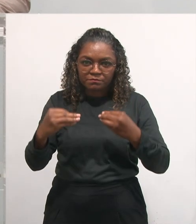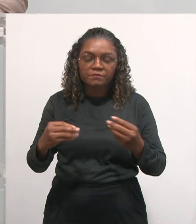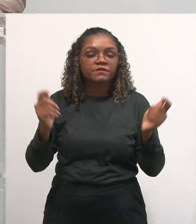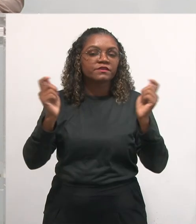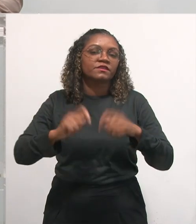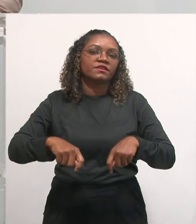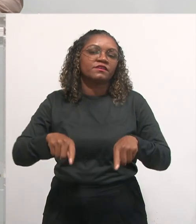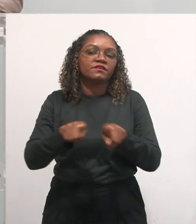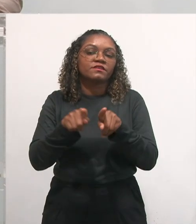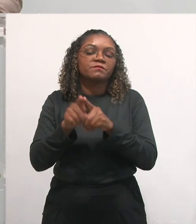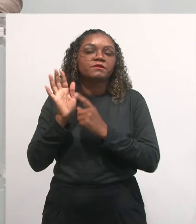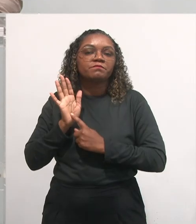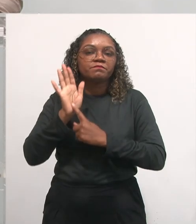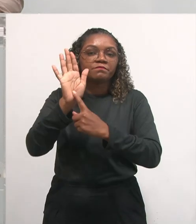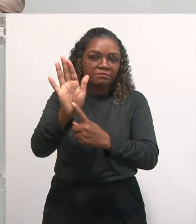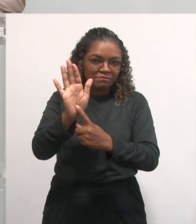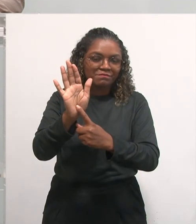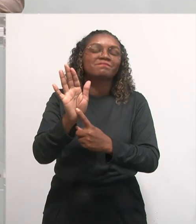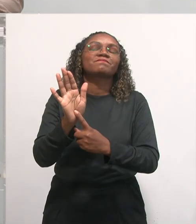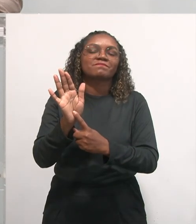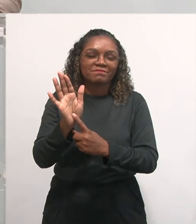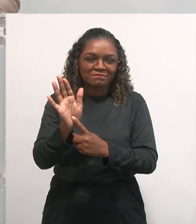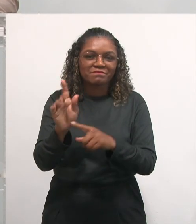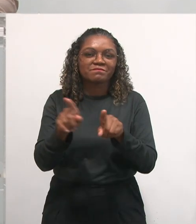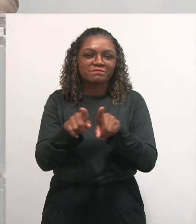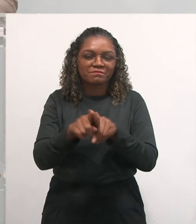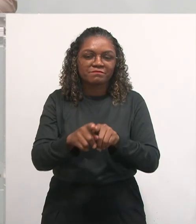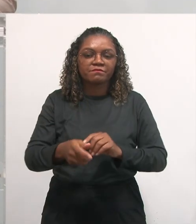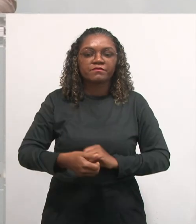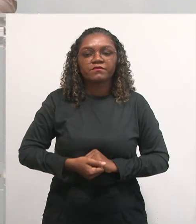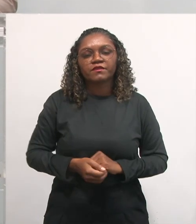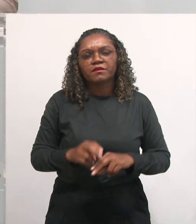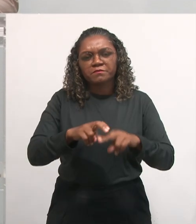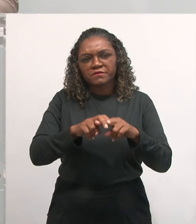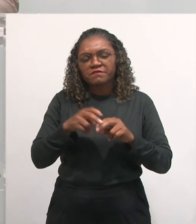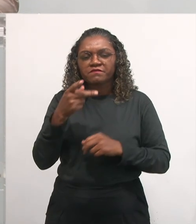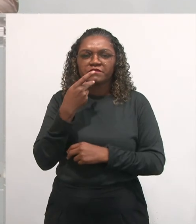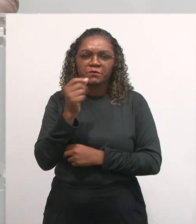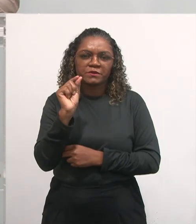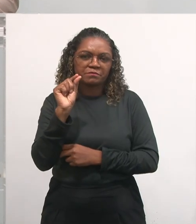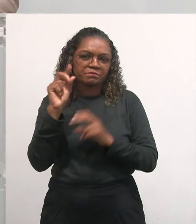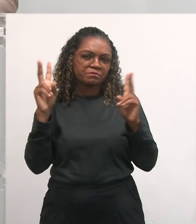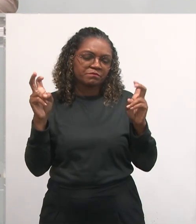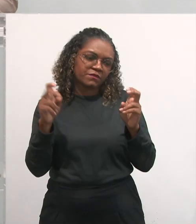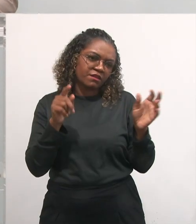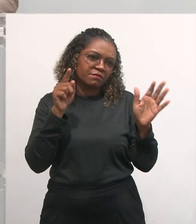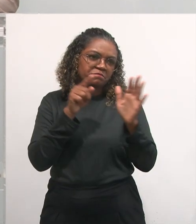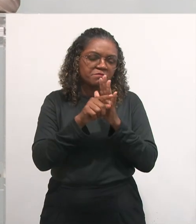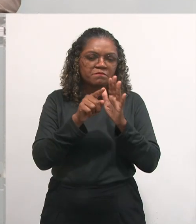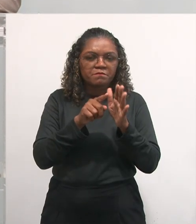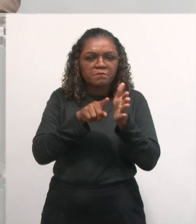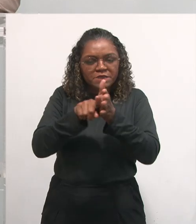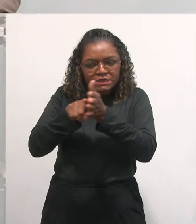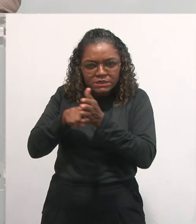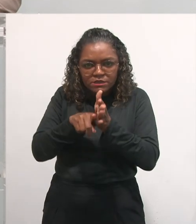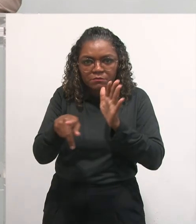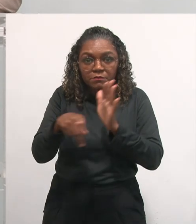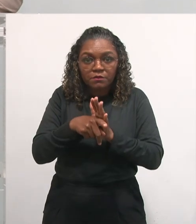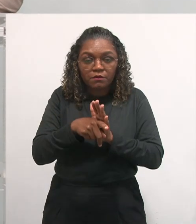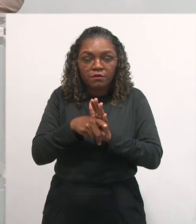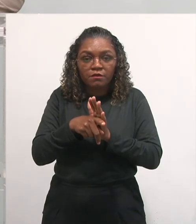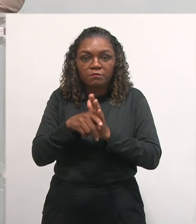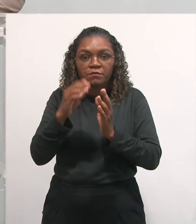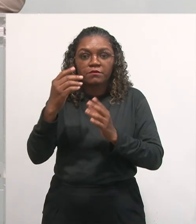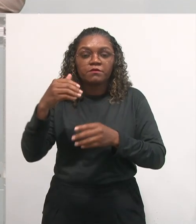a exposição disso também, né? Então, por exemplo, isso que a gente fala assim, que é muito fácil você fazer essas pesquisas eleitorais e a apresentação